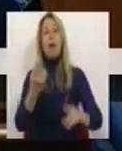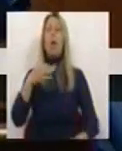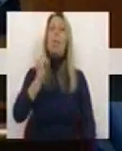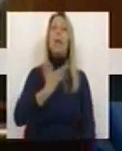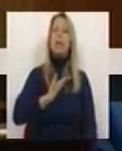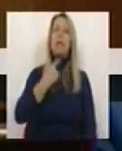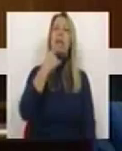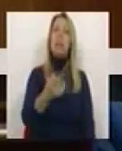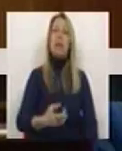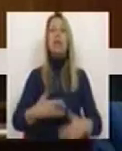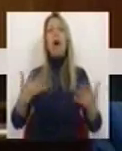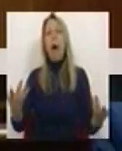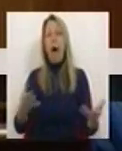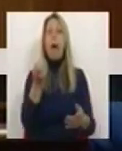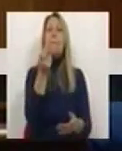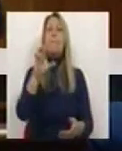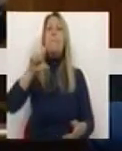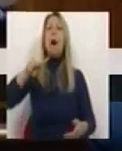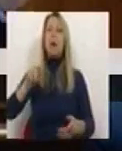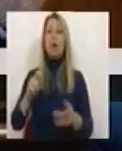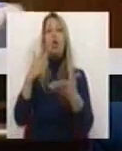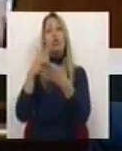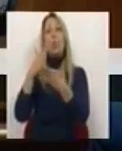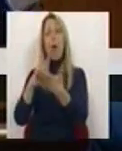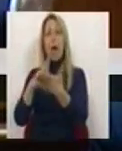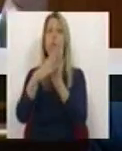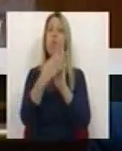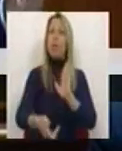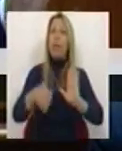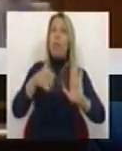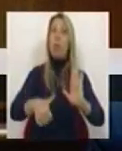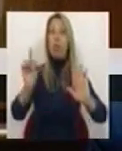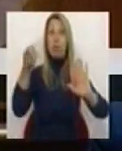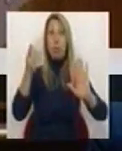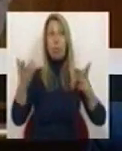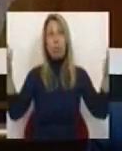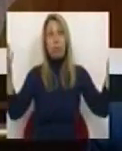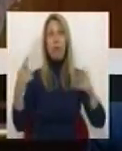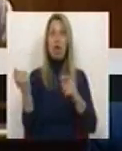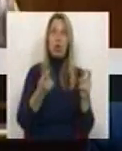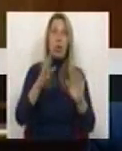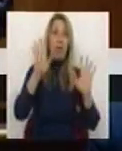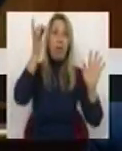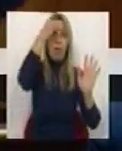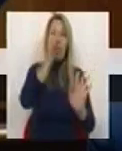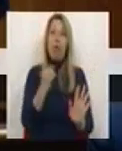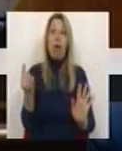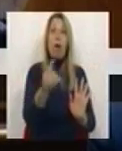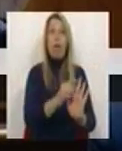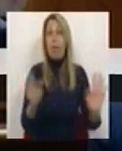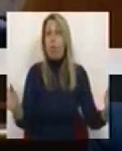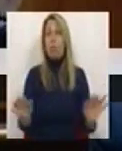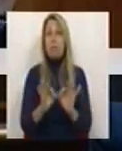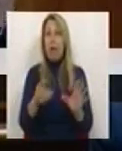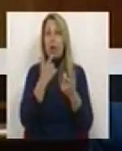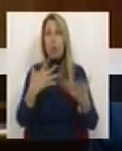diz: a parque escolar não foi um bom modelo. É discutível, seguramente, como tudo é discutível. Agora, há uma coisa que é